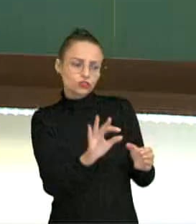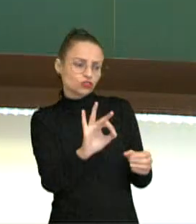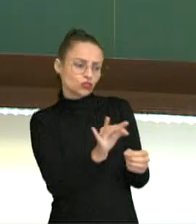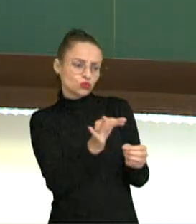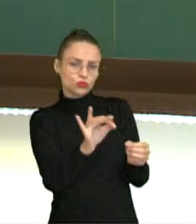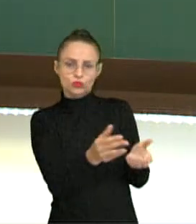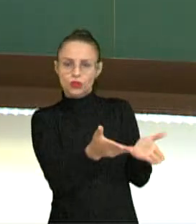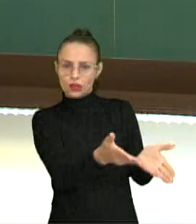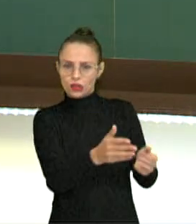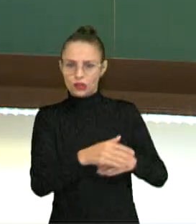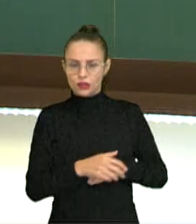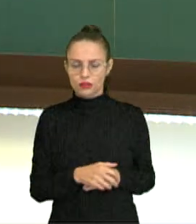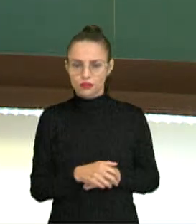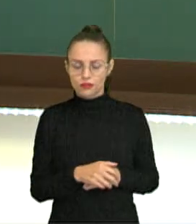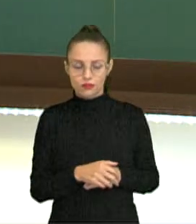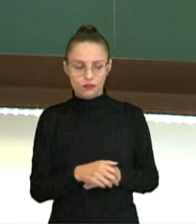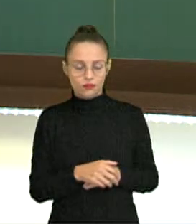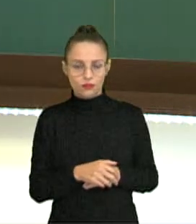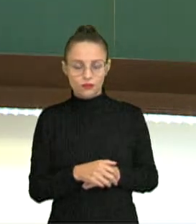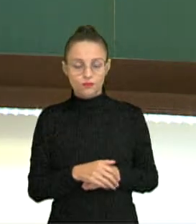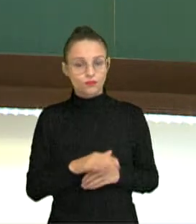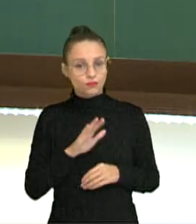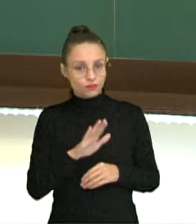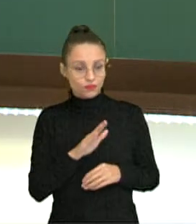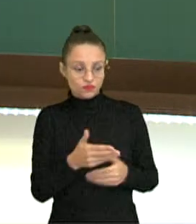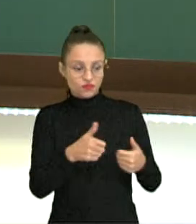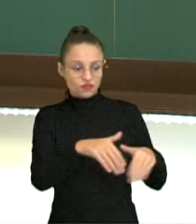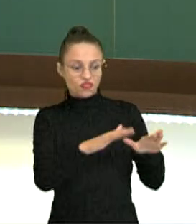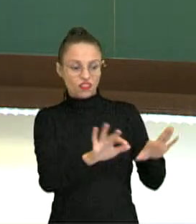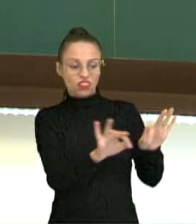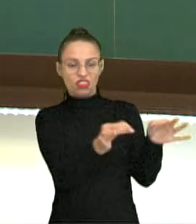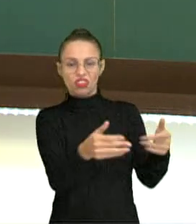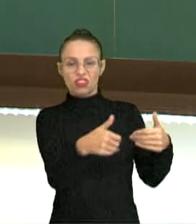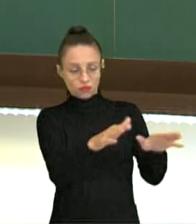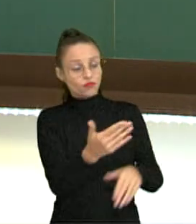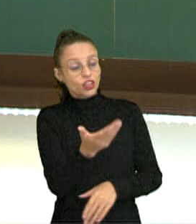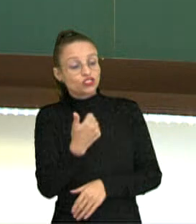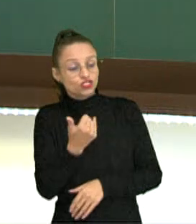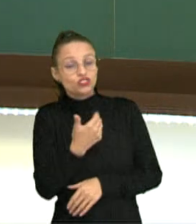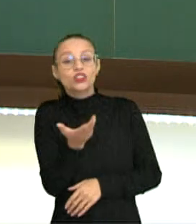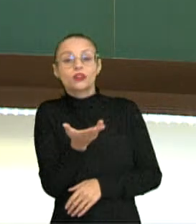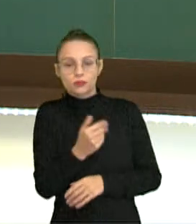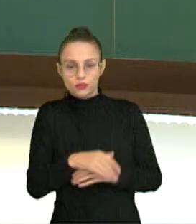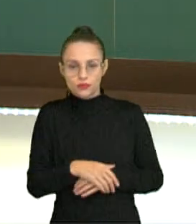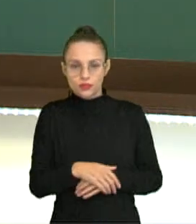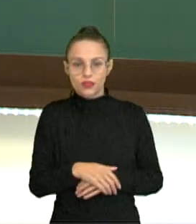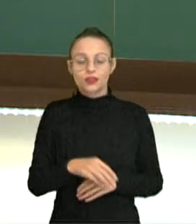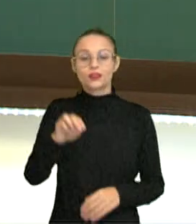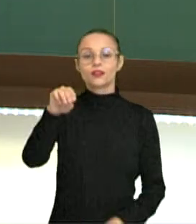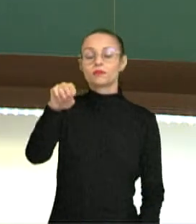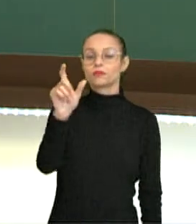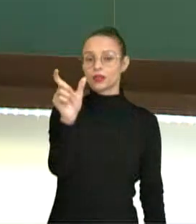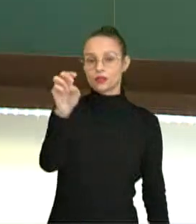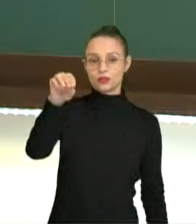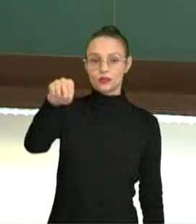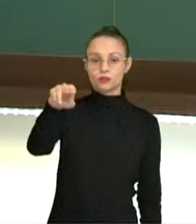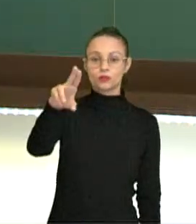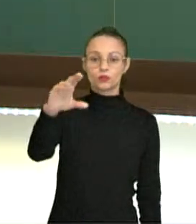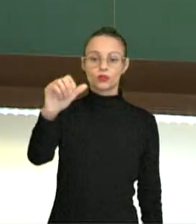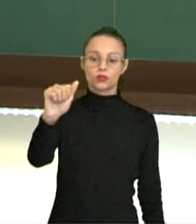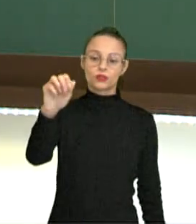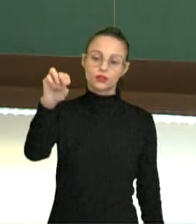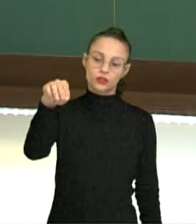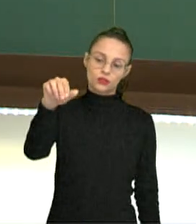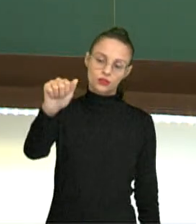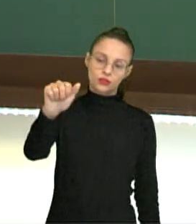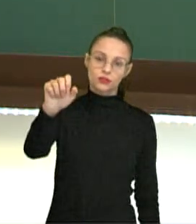costureira, antes de ir para o balaio das mucamas? Vamos lá, diga. Mucamas, que é uma palavra que talvez você